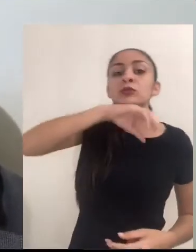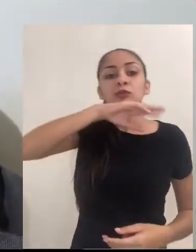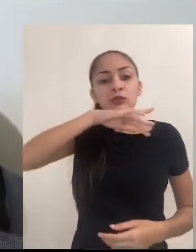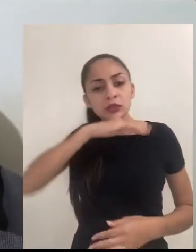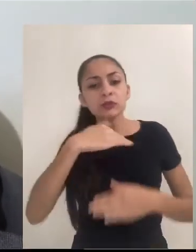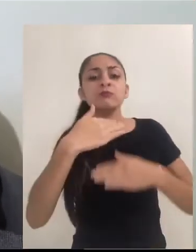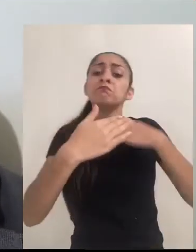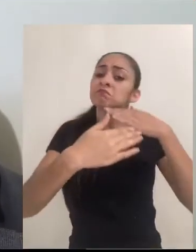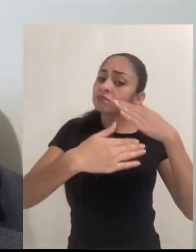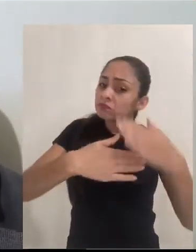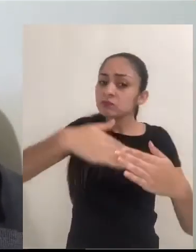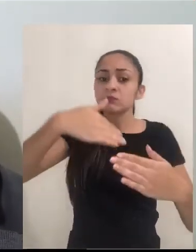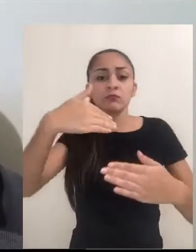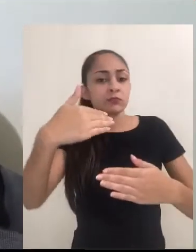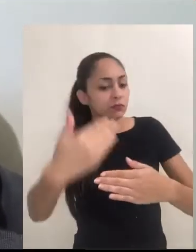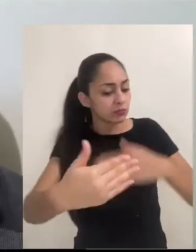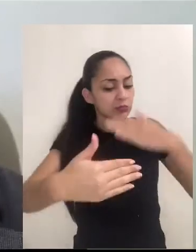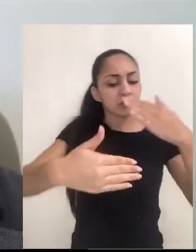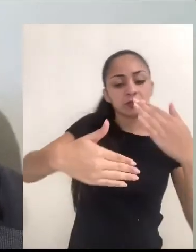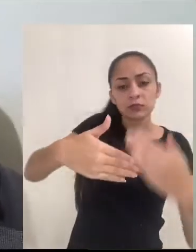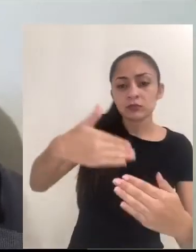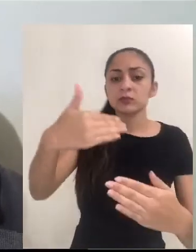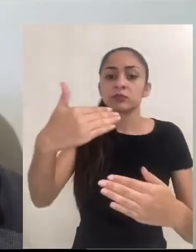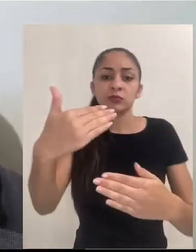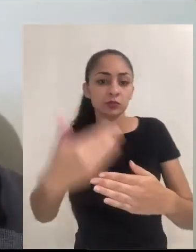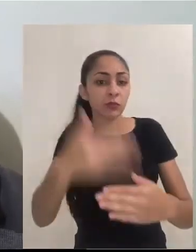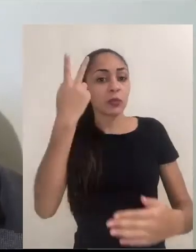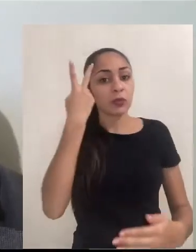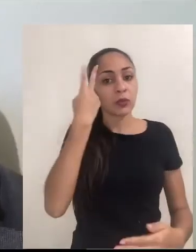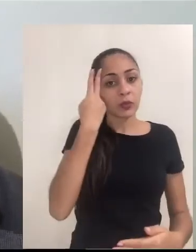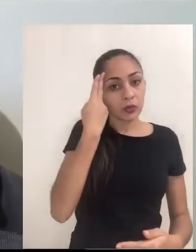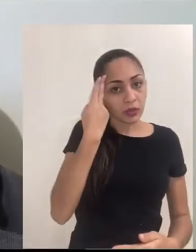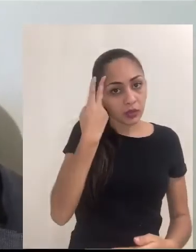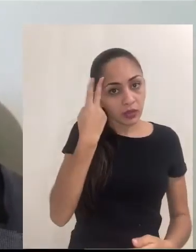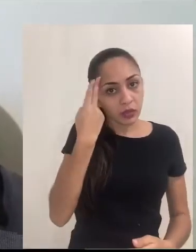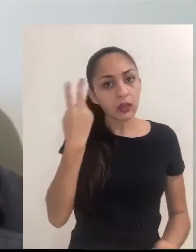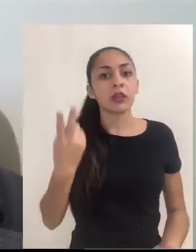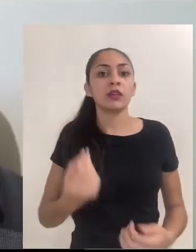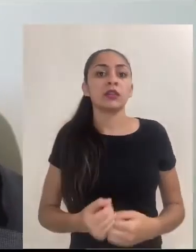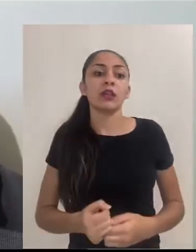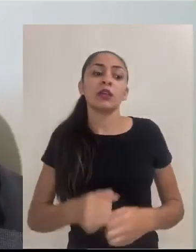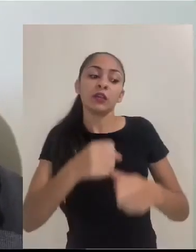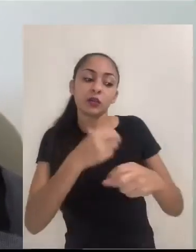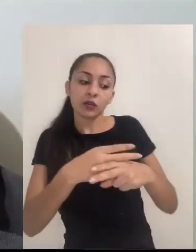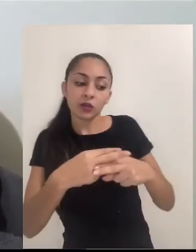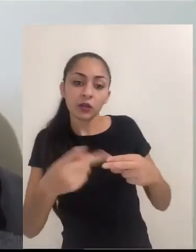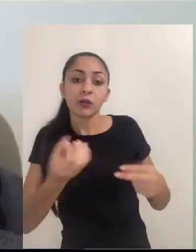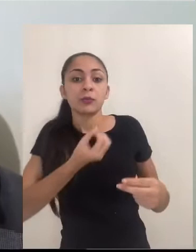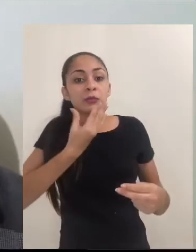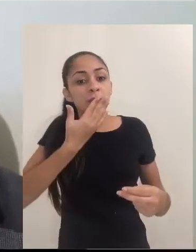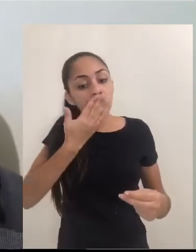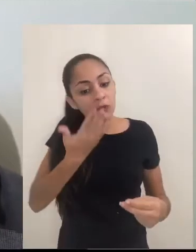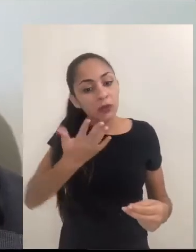venha outra fase ruim, mas depois vem a fase boa. E talvez depois da fase boa precise vir outra ruim para que a gente precise passar de